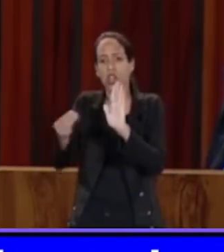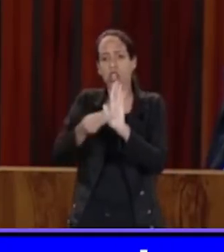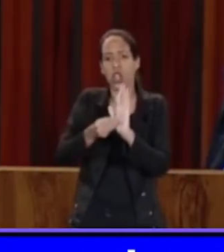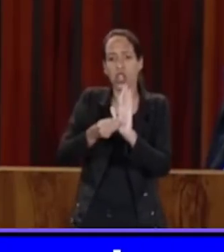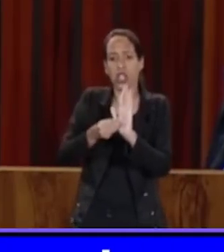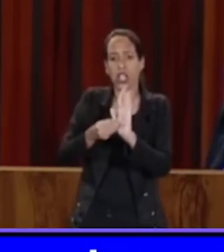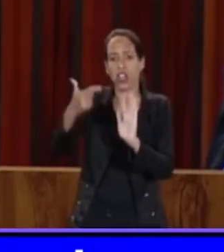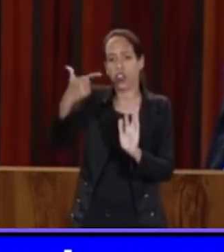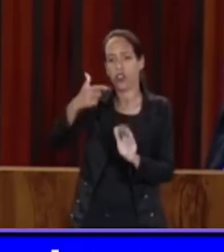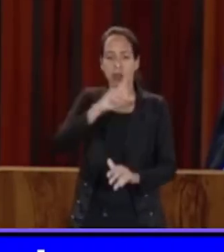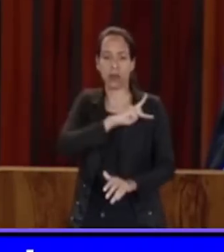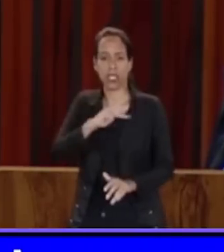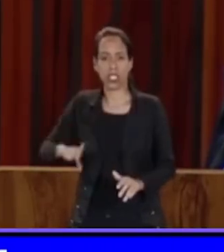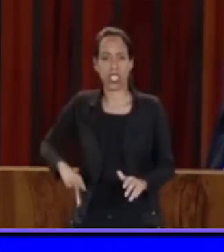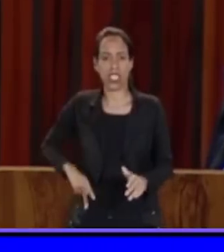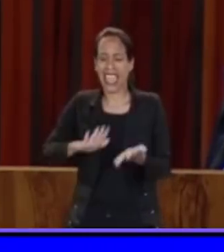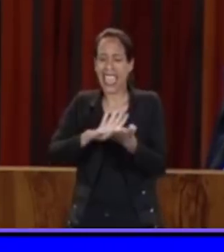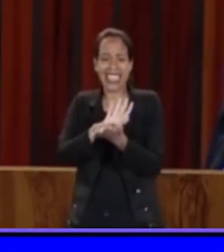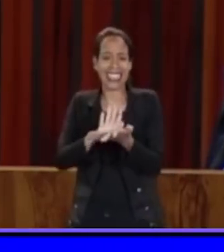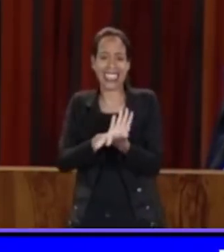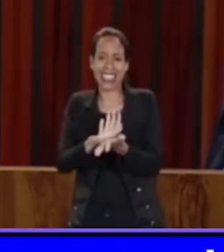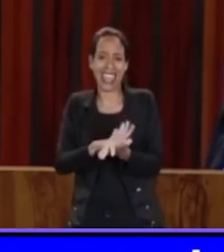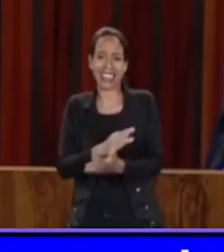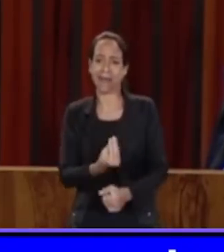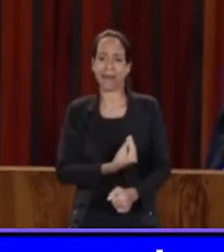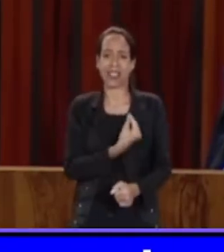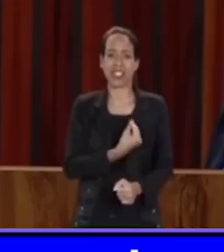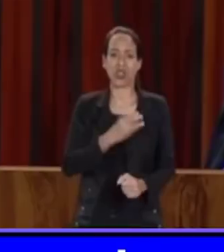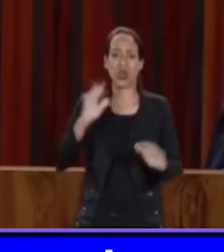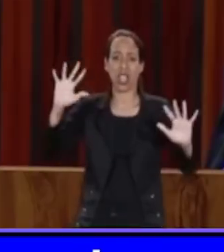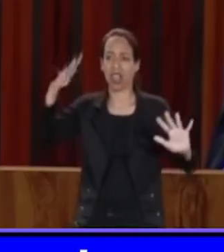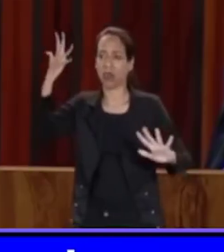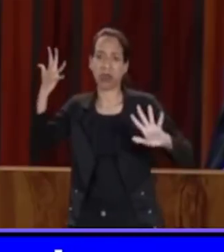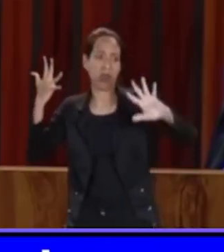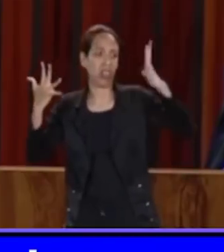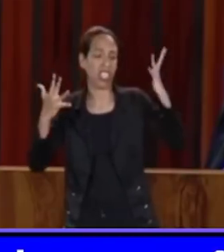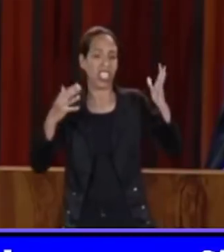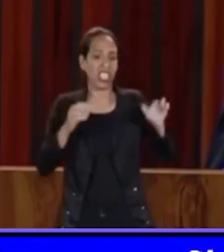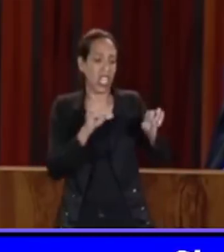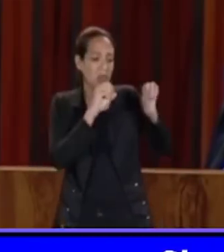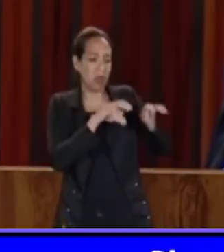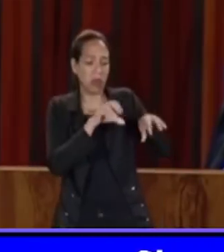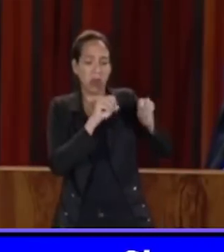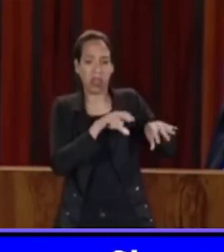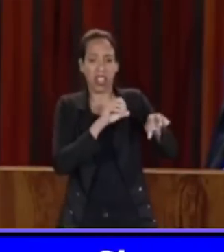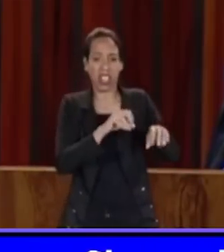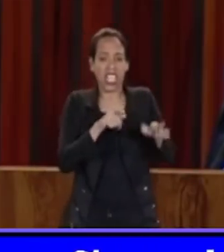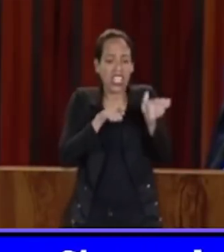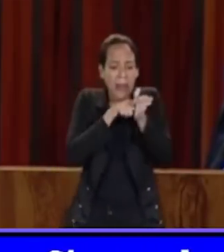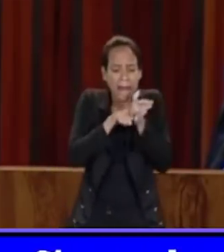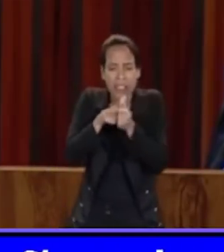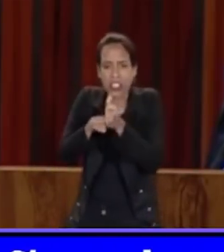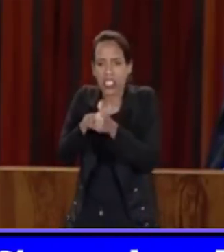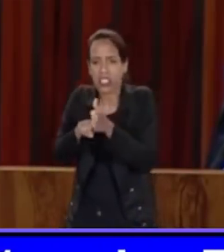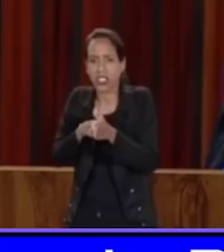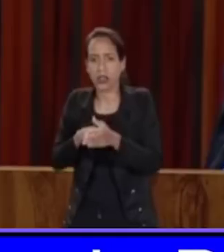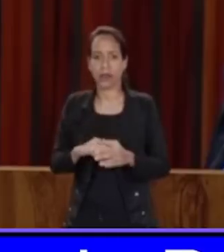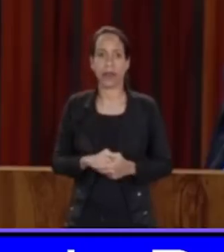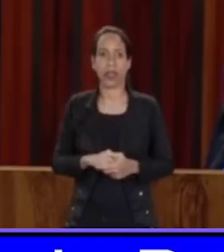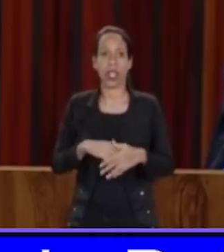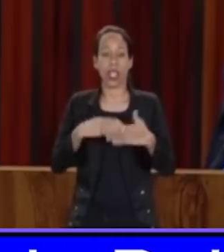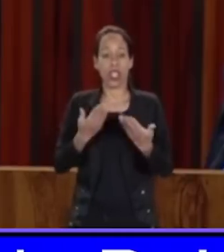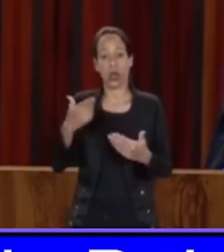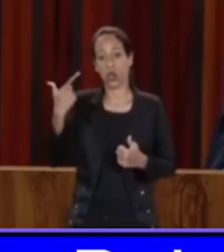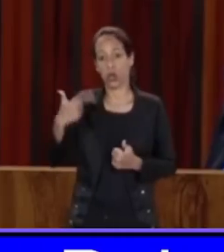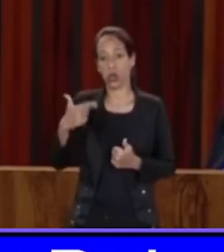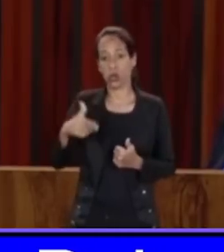a vice-presidente nenhuma participação nos eventos que motivaram a investigação. Como não há